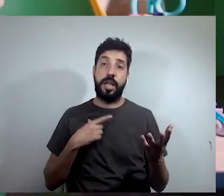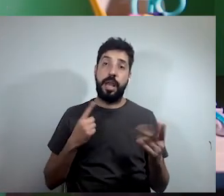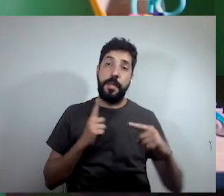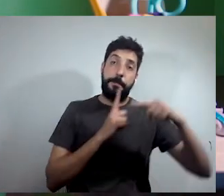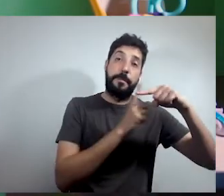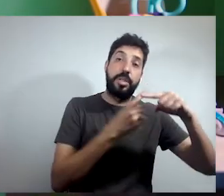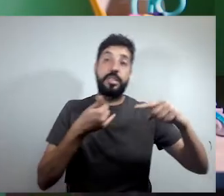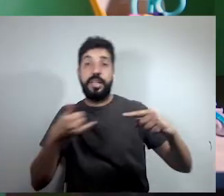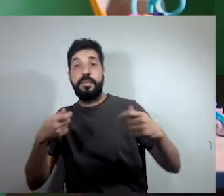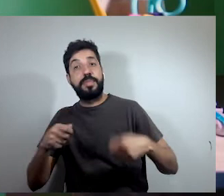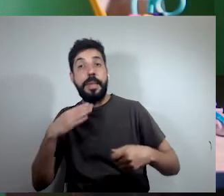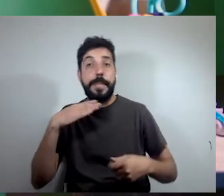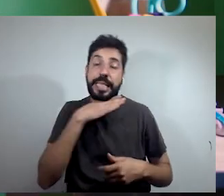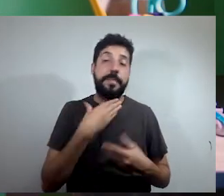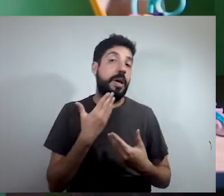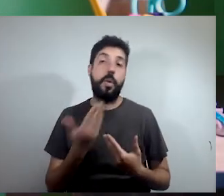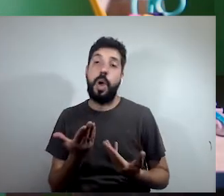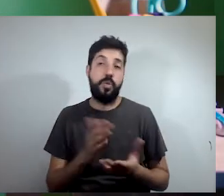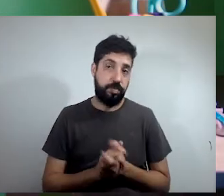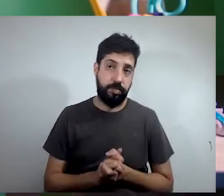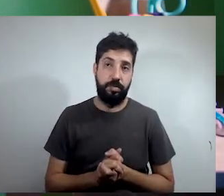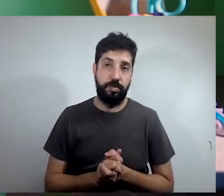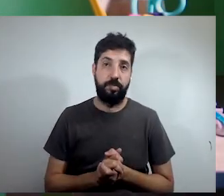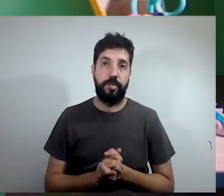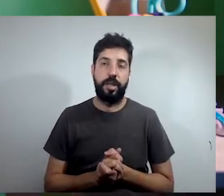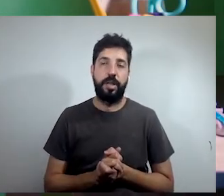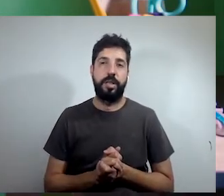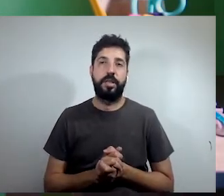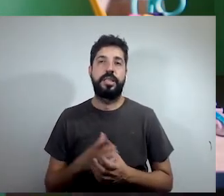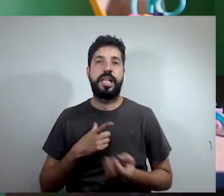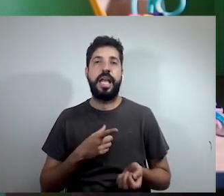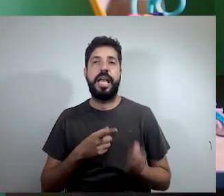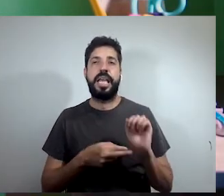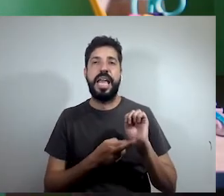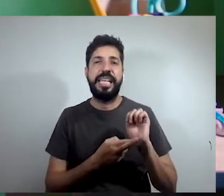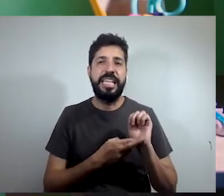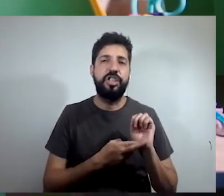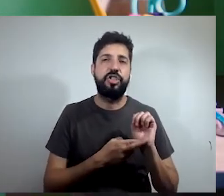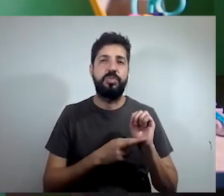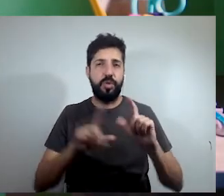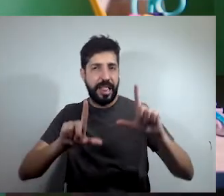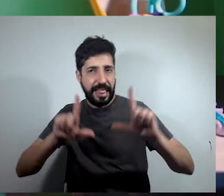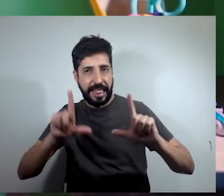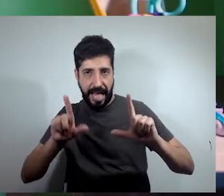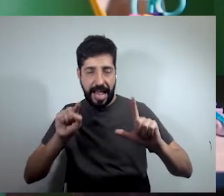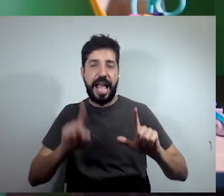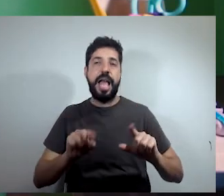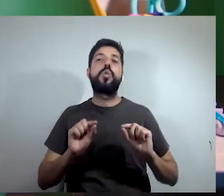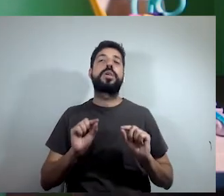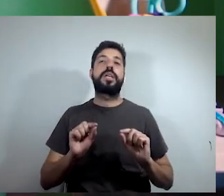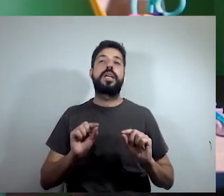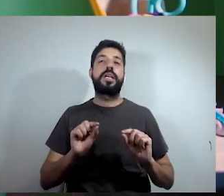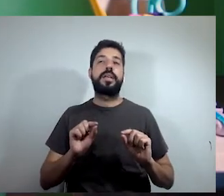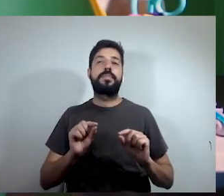ou negativo. Então, criar um ritmo de telas para as crianças vai além de criar apenas